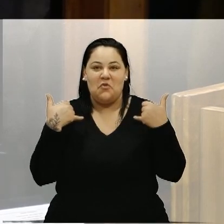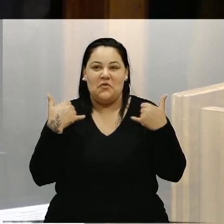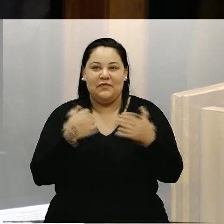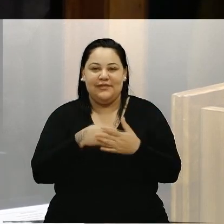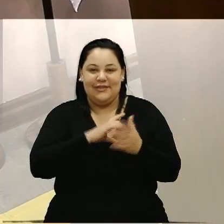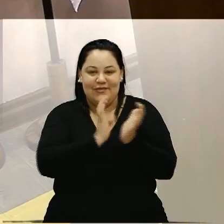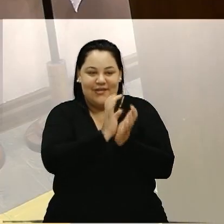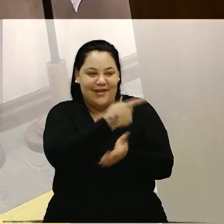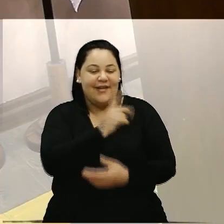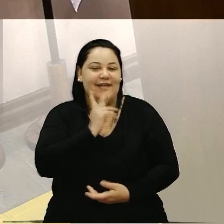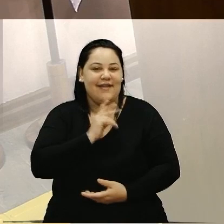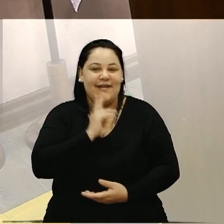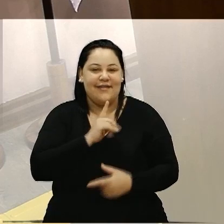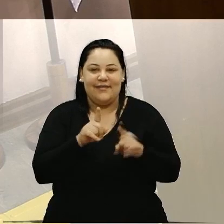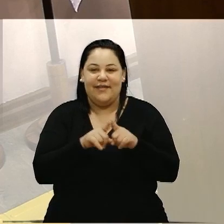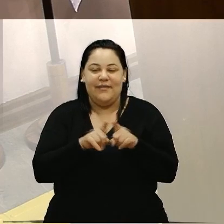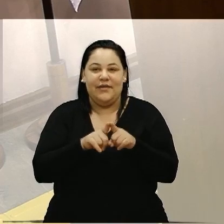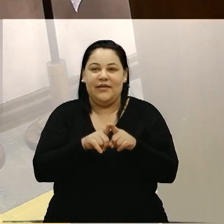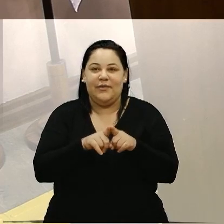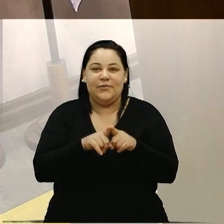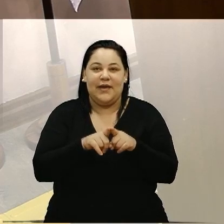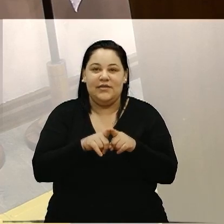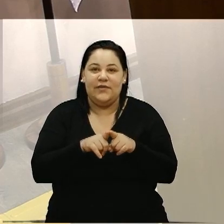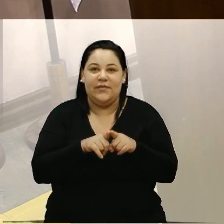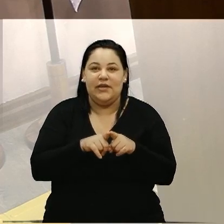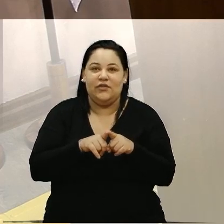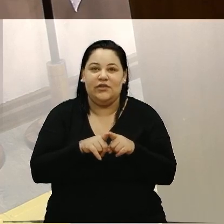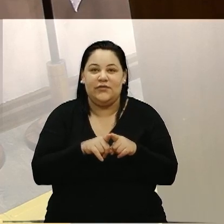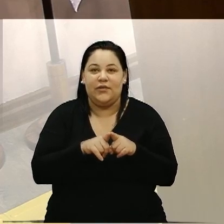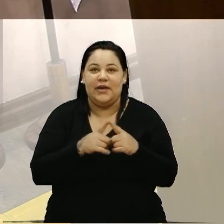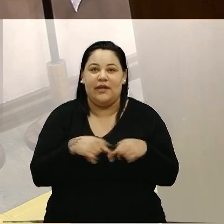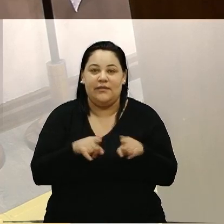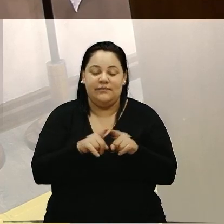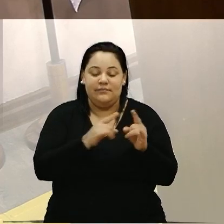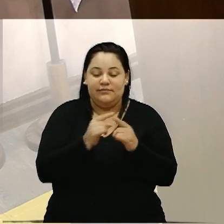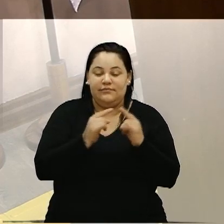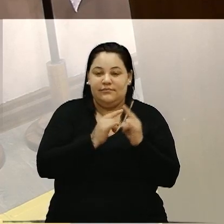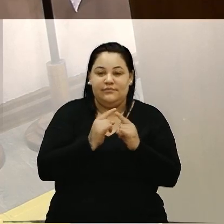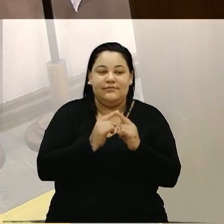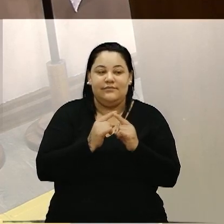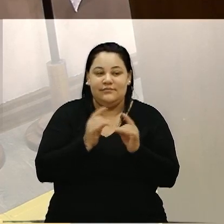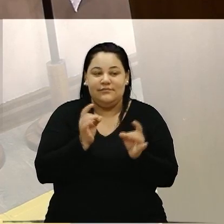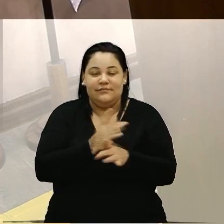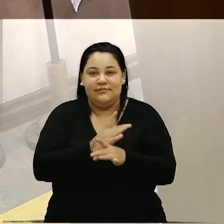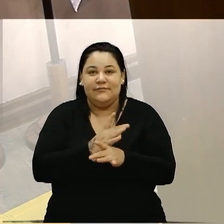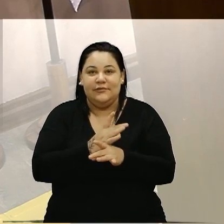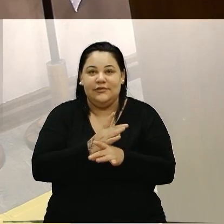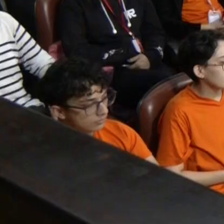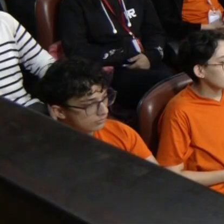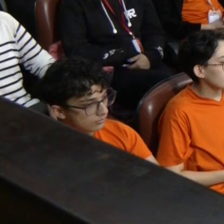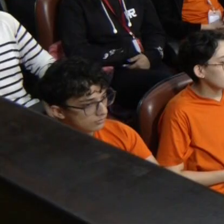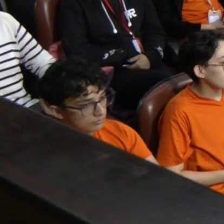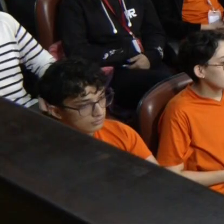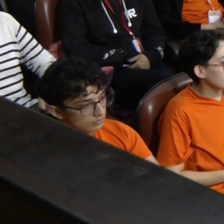colega vereador Renato, oriundo também do Senai, mas é a instituição que prepara os profissionais para atuar na